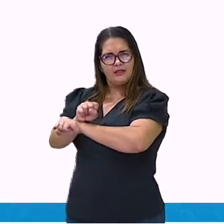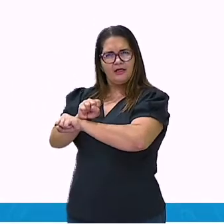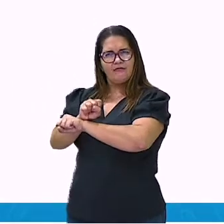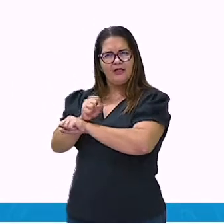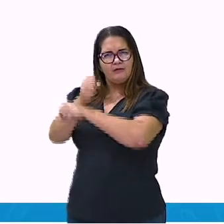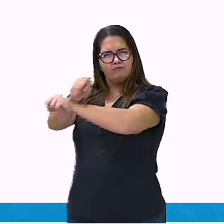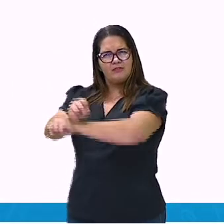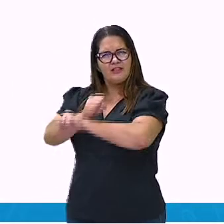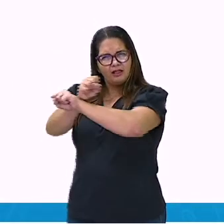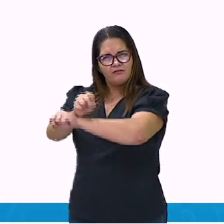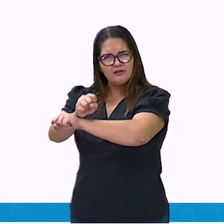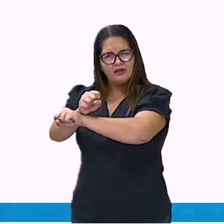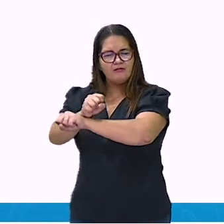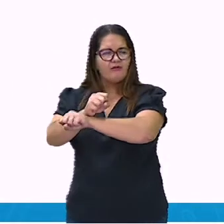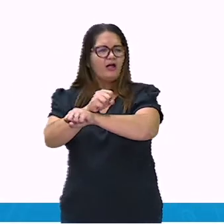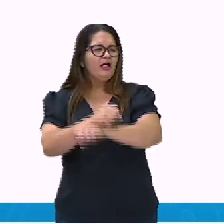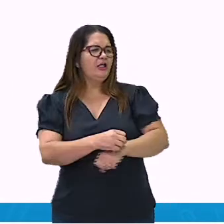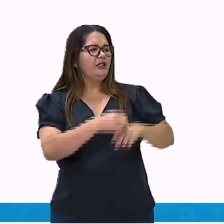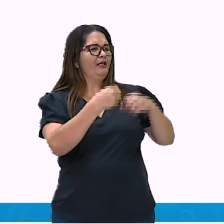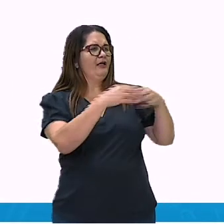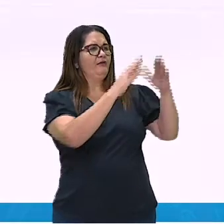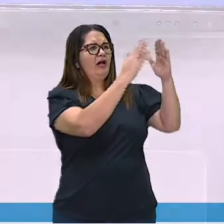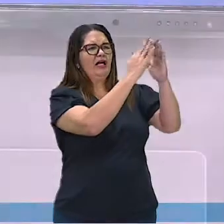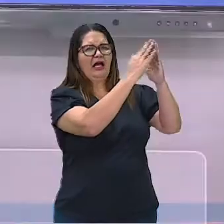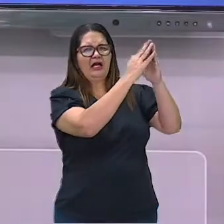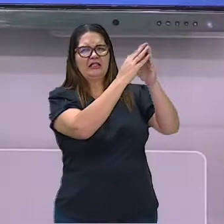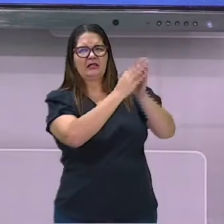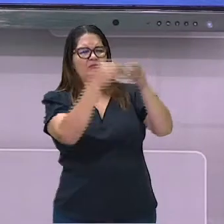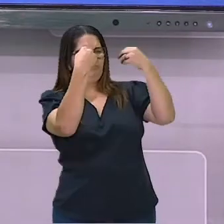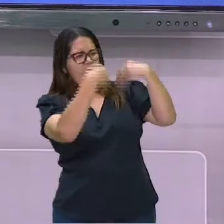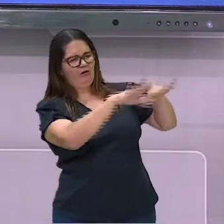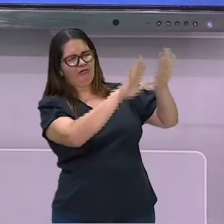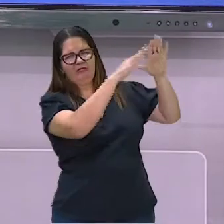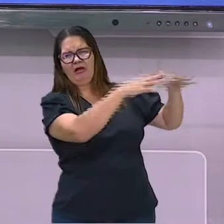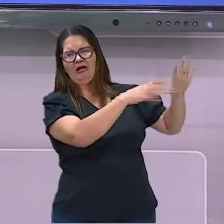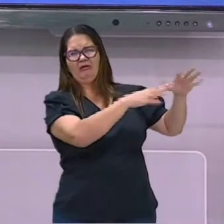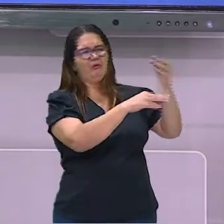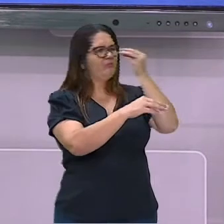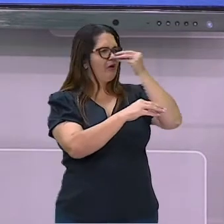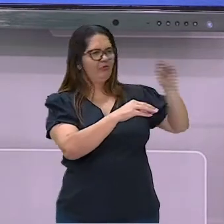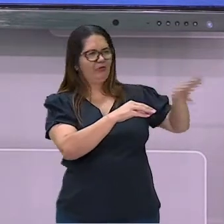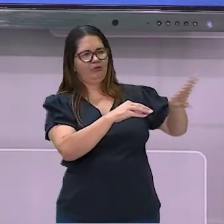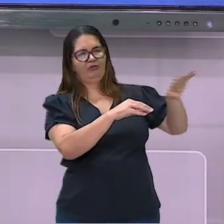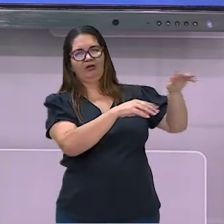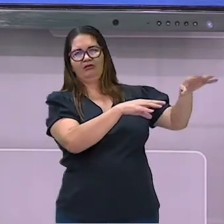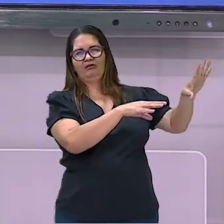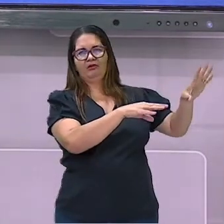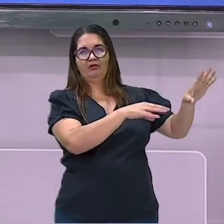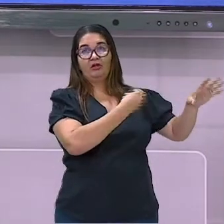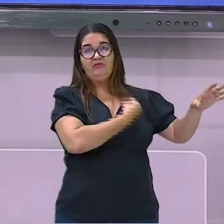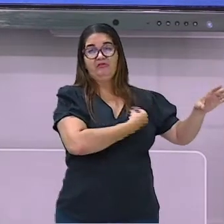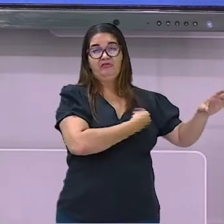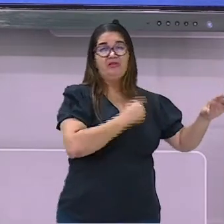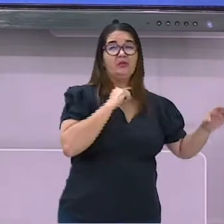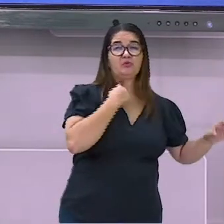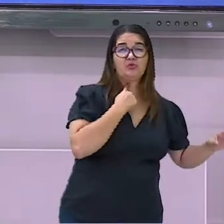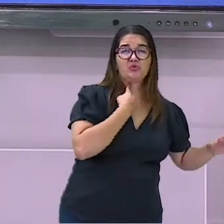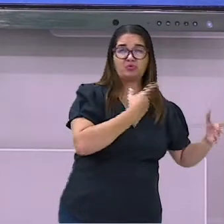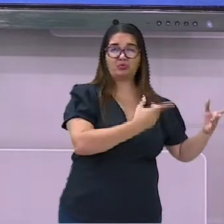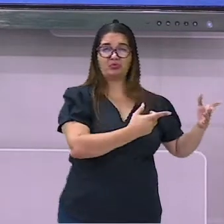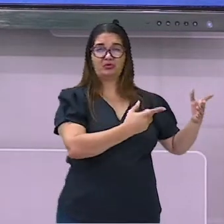conforto. Os africanos escravizados realizavam a maior parte das atividades nos